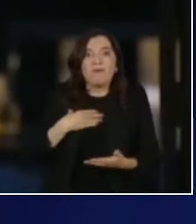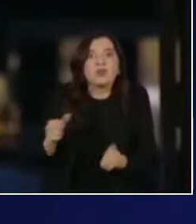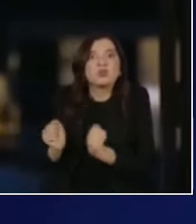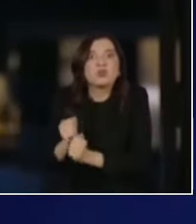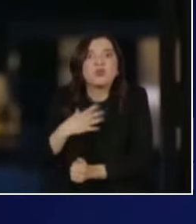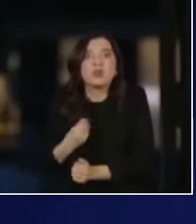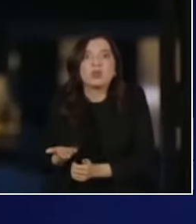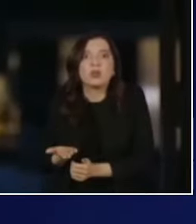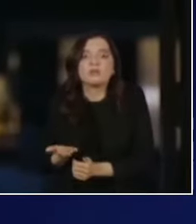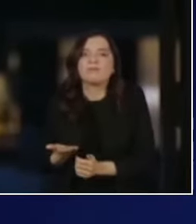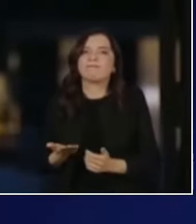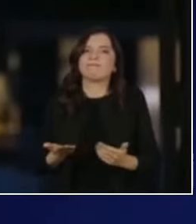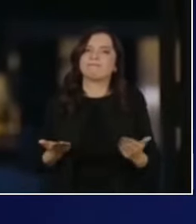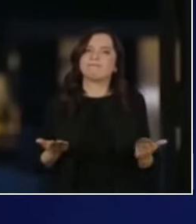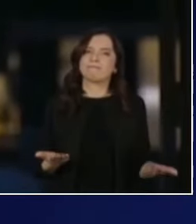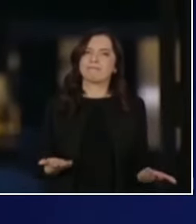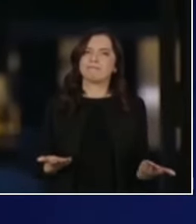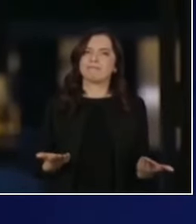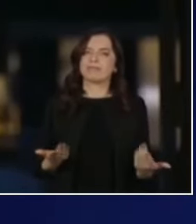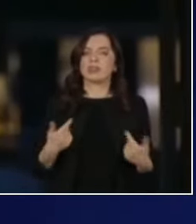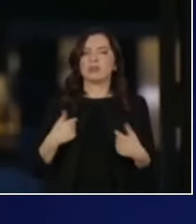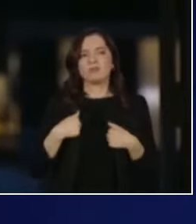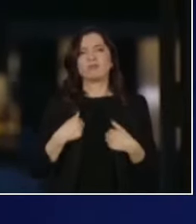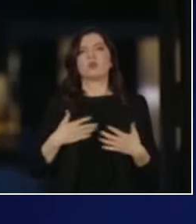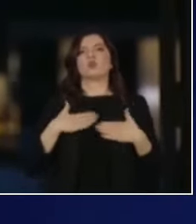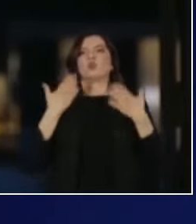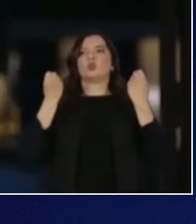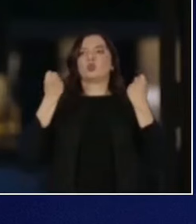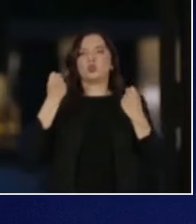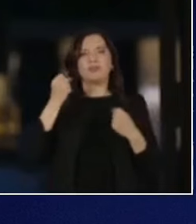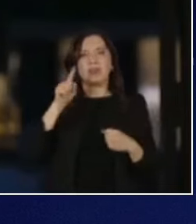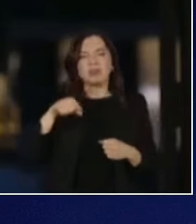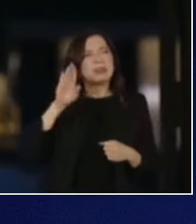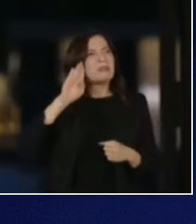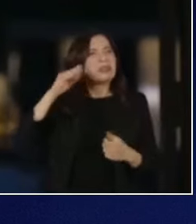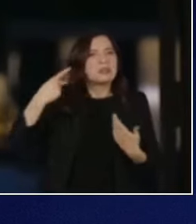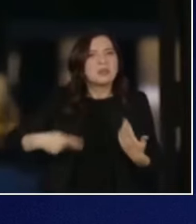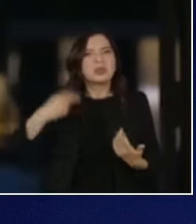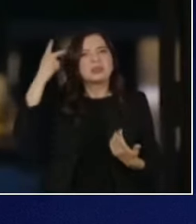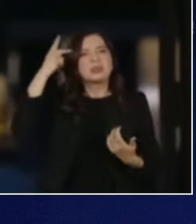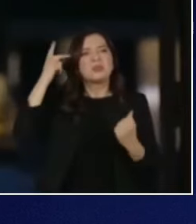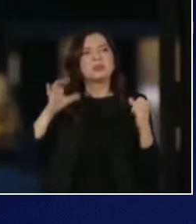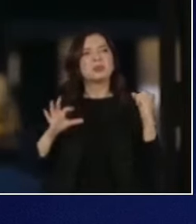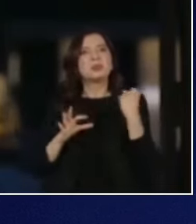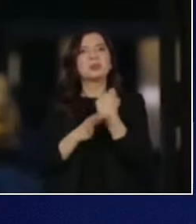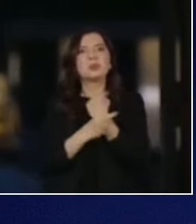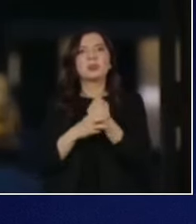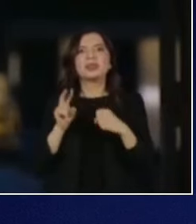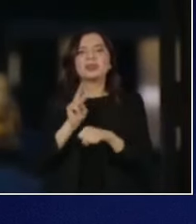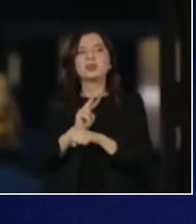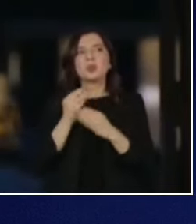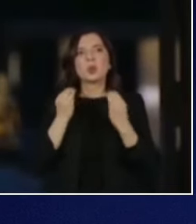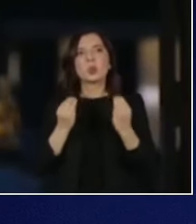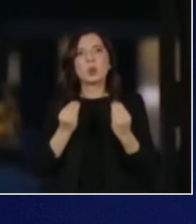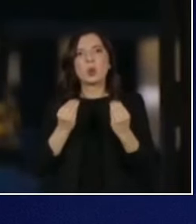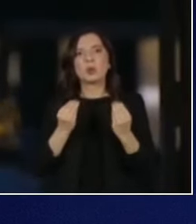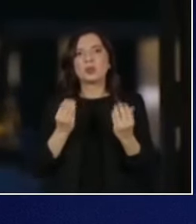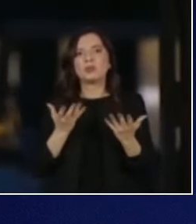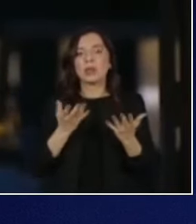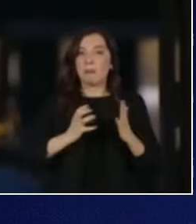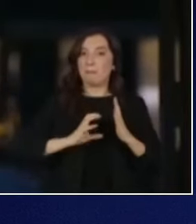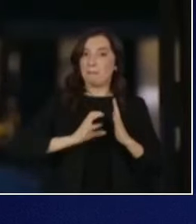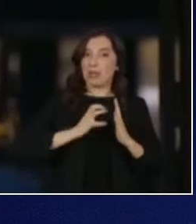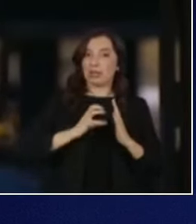primeiro ponto pra gente realmente cuidar da segurança na cidade é não eleger a esquerda que